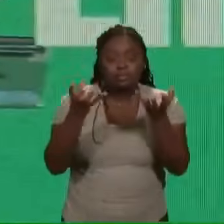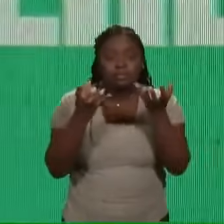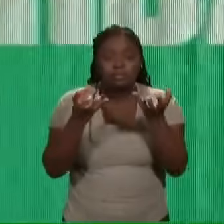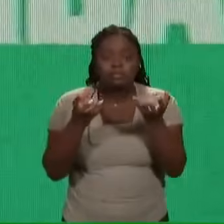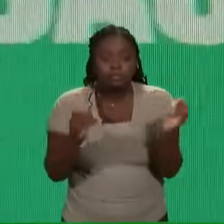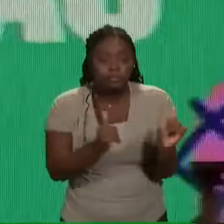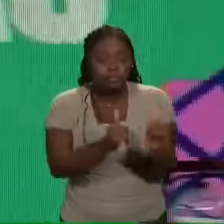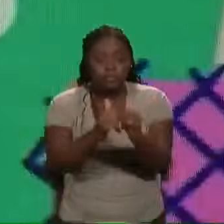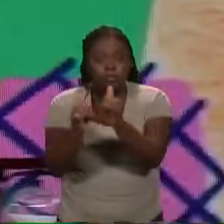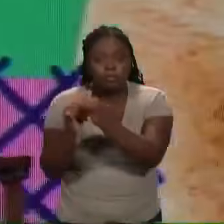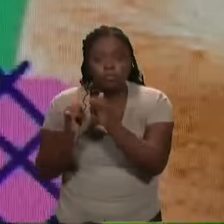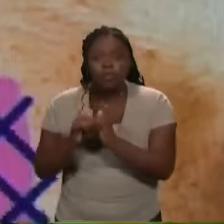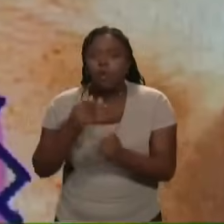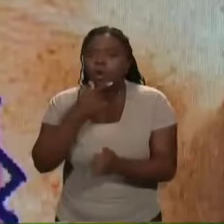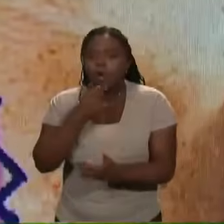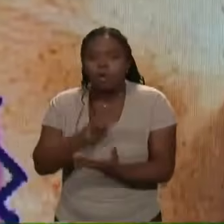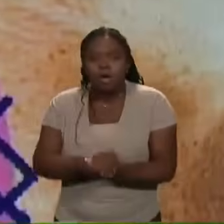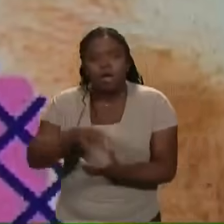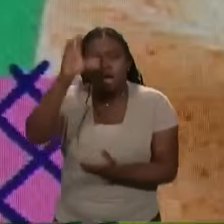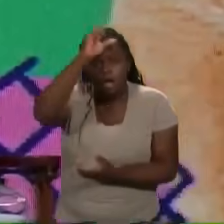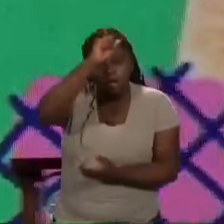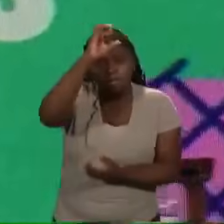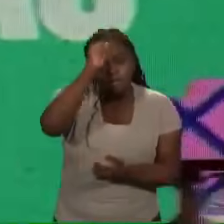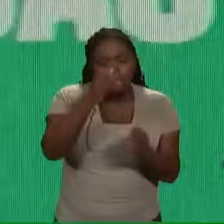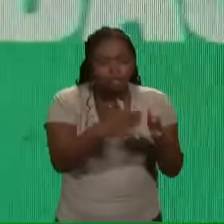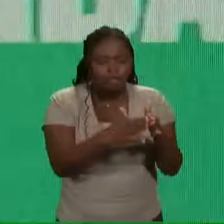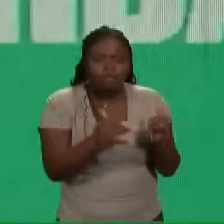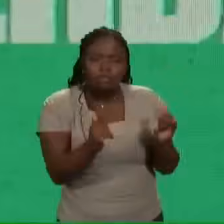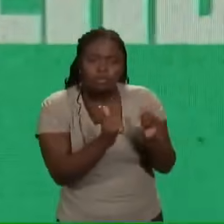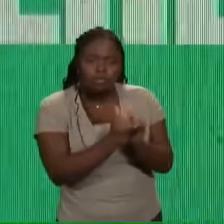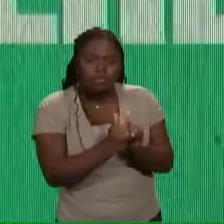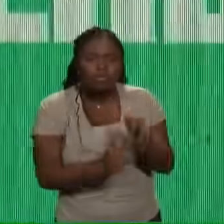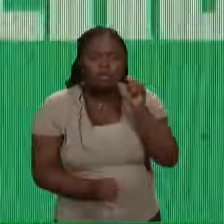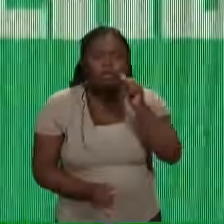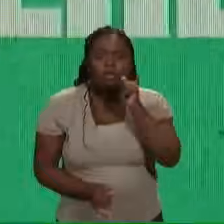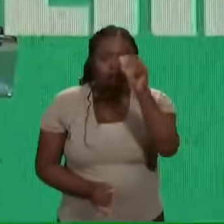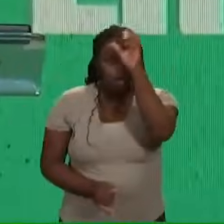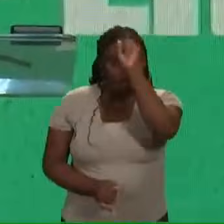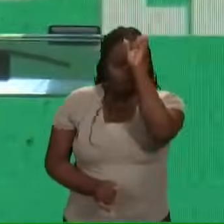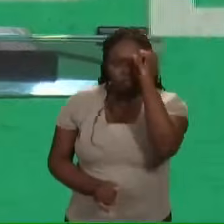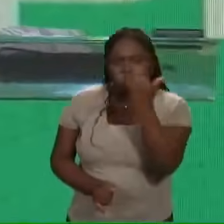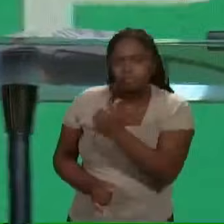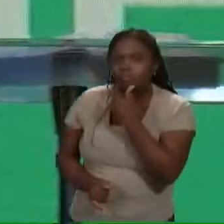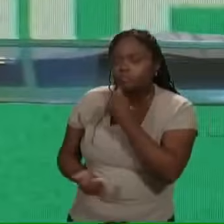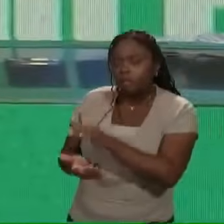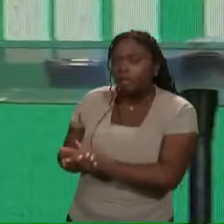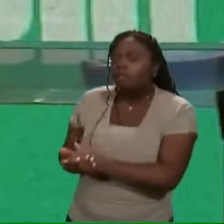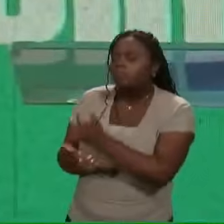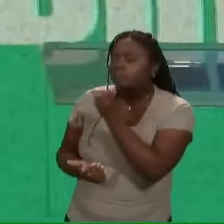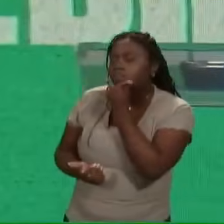perdão. Marido, aprenda a pedir perdão para sua mulher. Mulher, aprenda a chegar para o seu marido e falar assim: me perdoa.